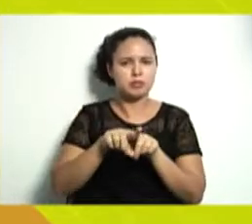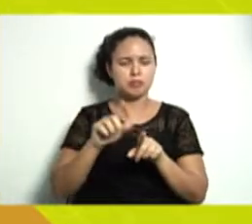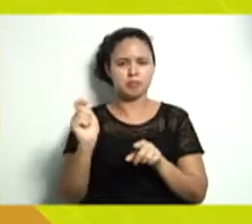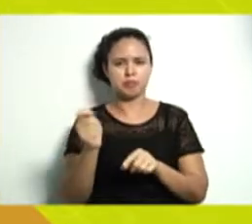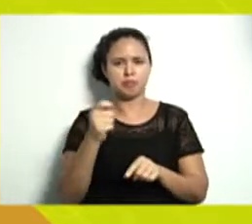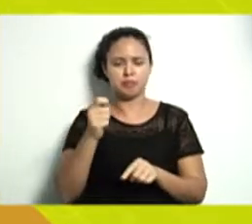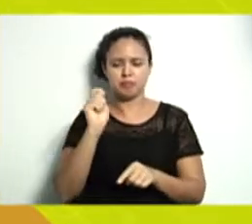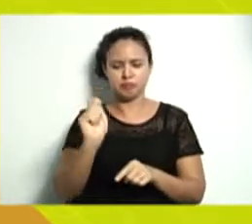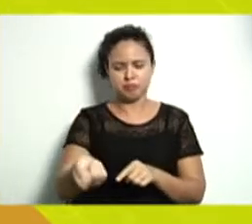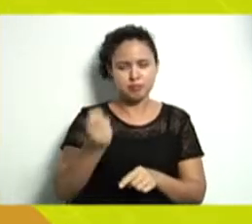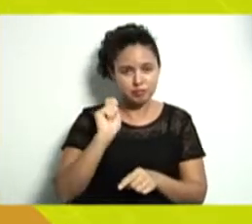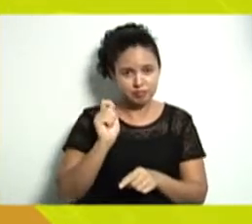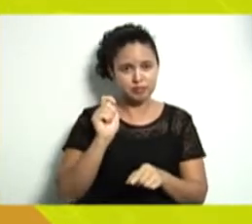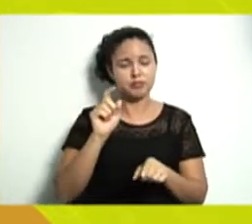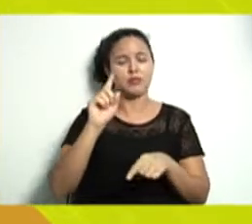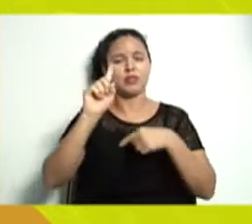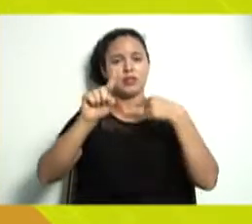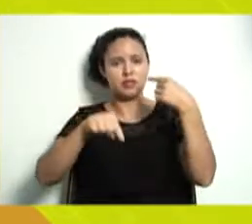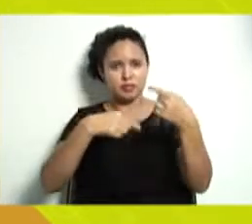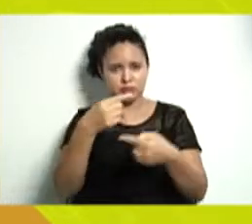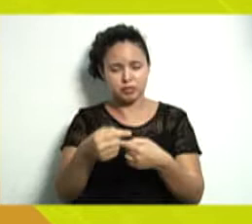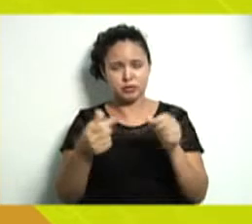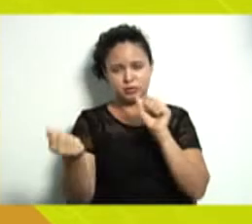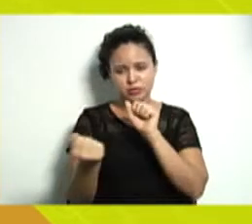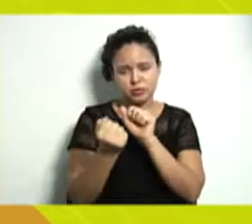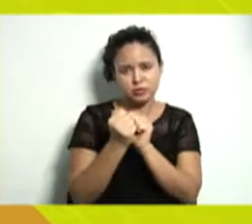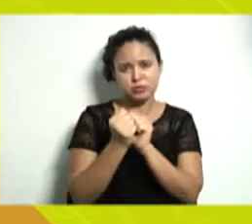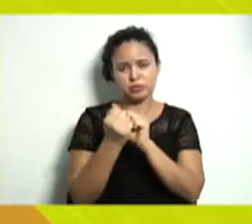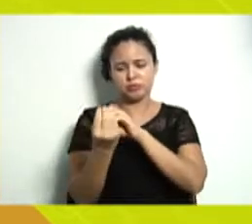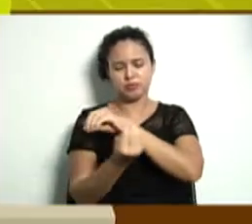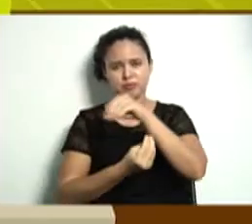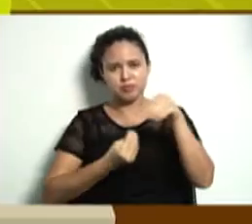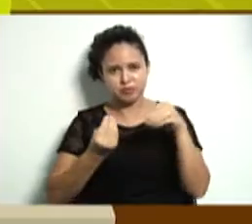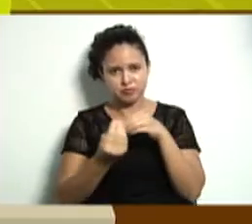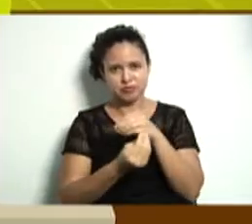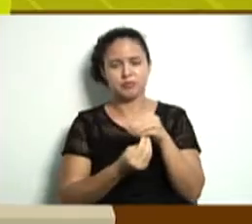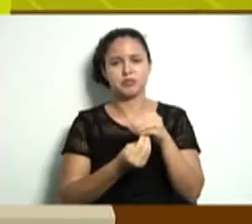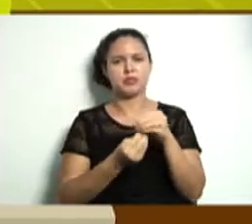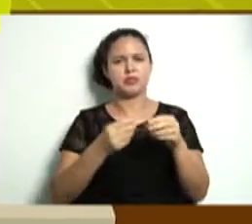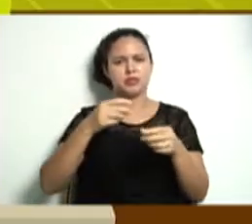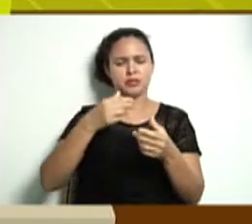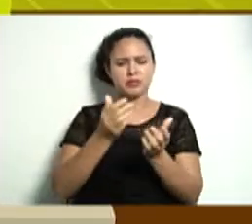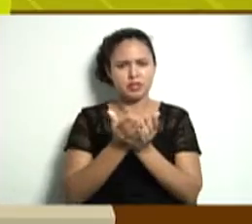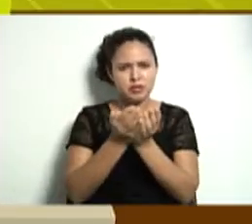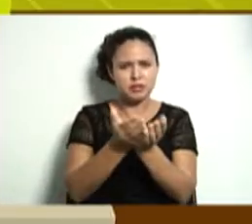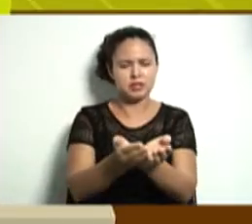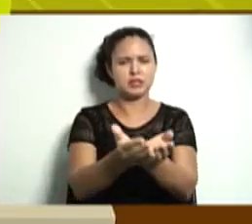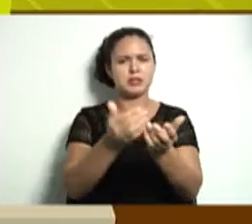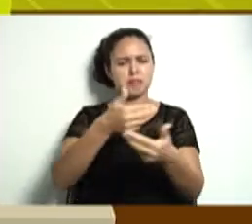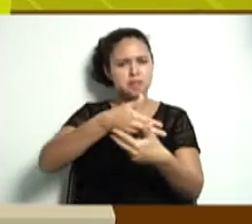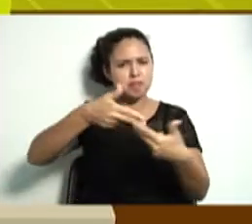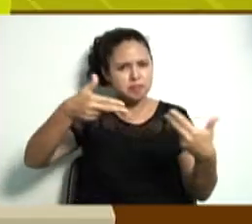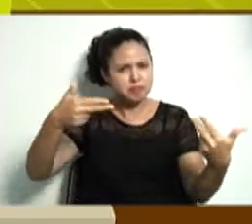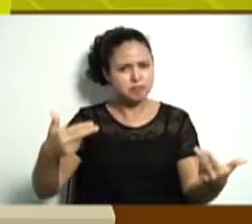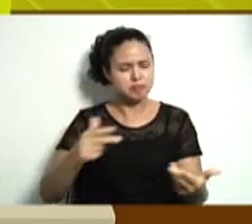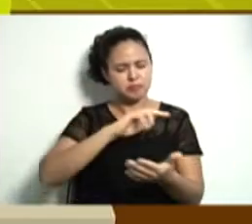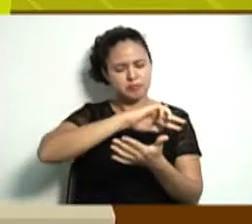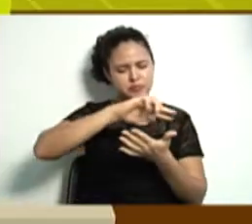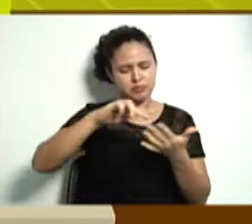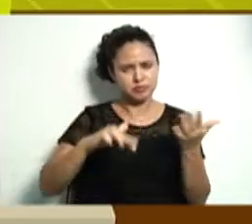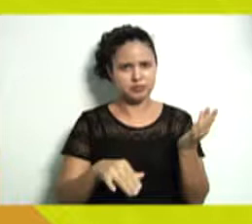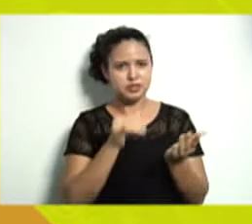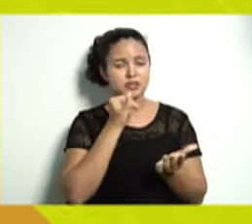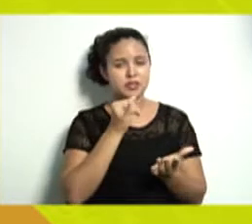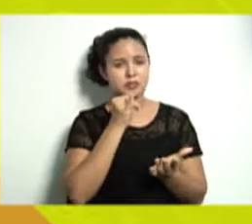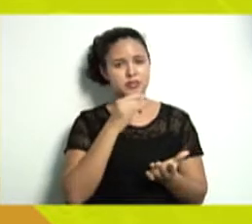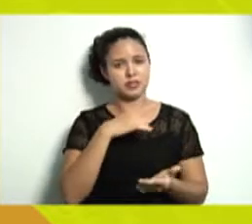a fiação e a tecelagem, a elaboração de metais. A olaria, a navegação, são alguns dos vários exemplos que